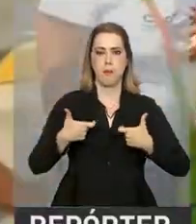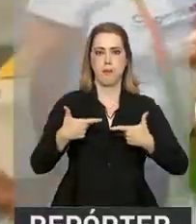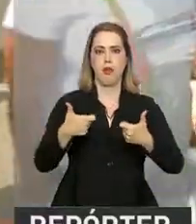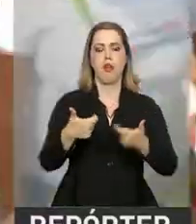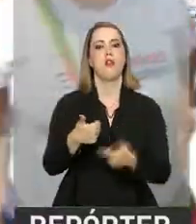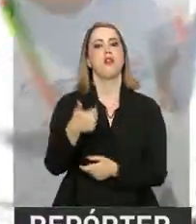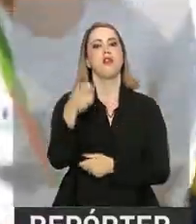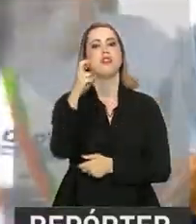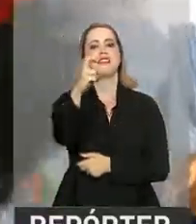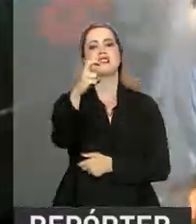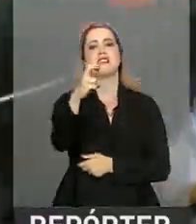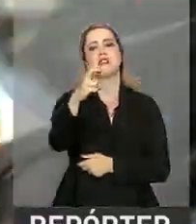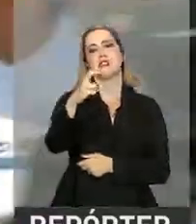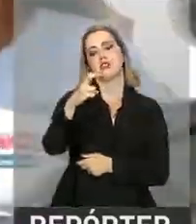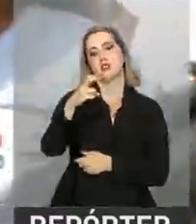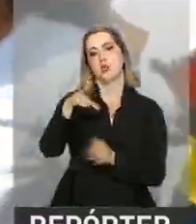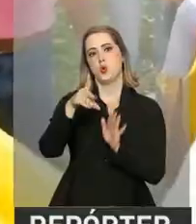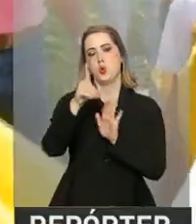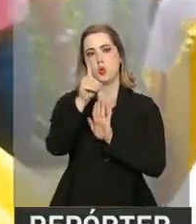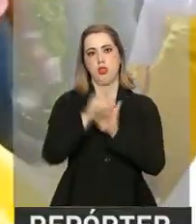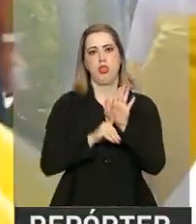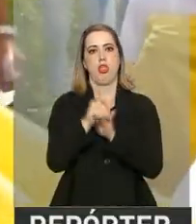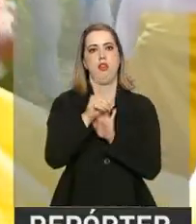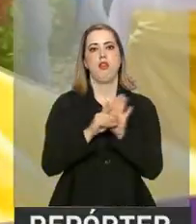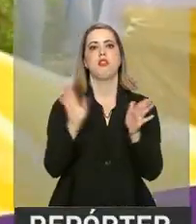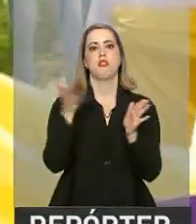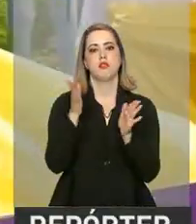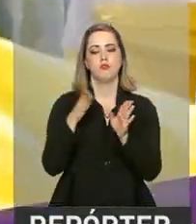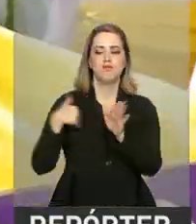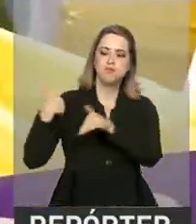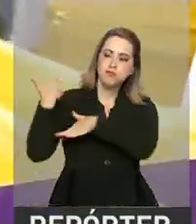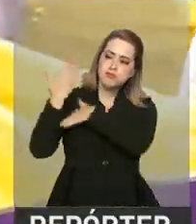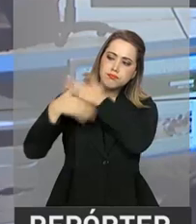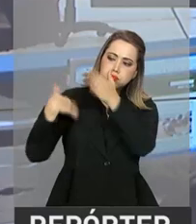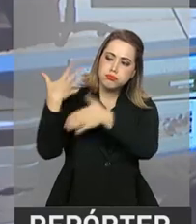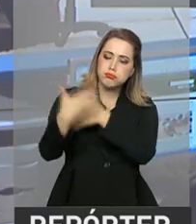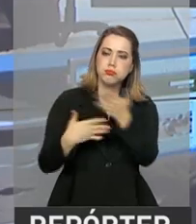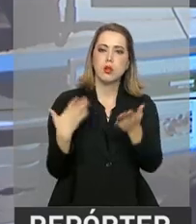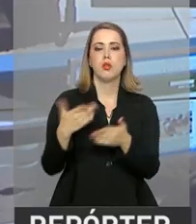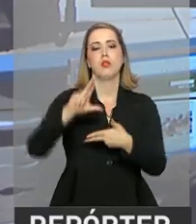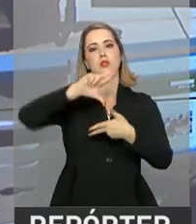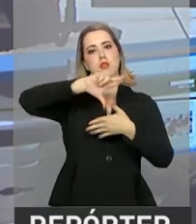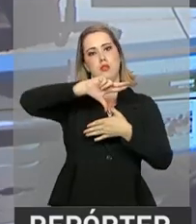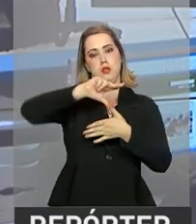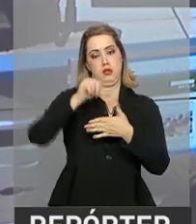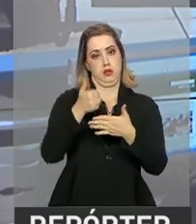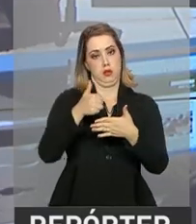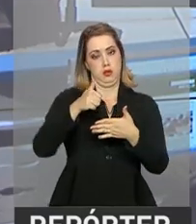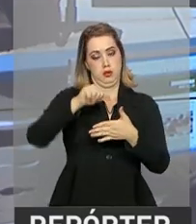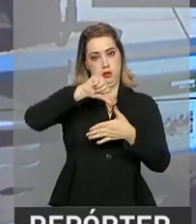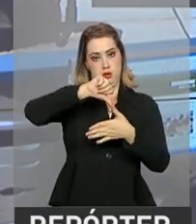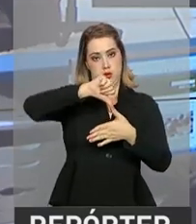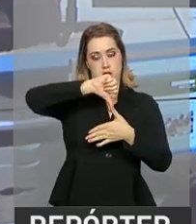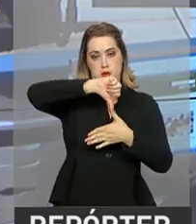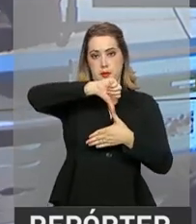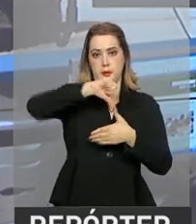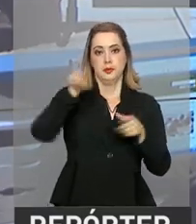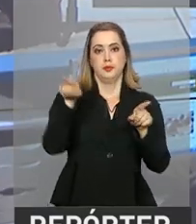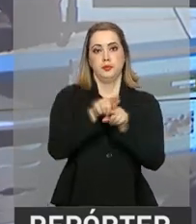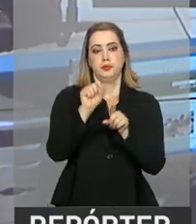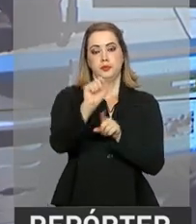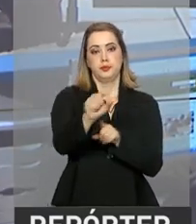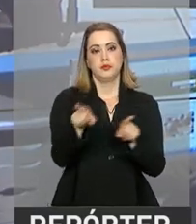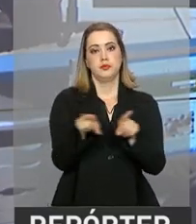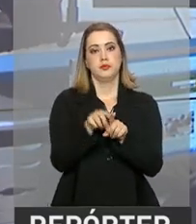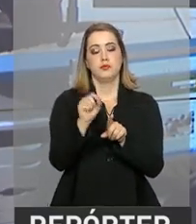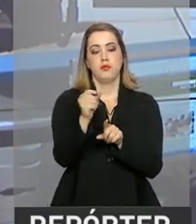tem mais de cinco décadas e é considerado o mais antigo da América do Sul a assinatura do acordo entre o governo da Colômbia